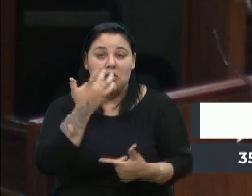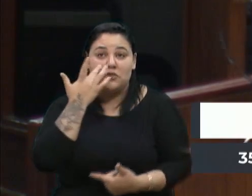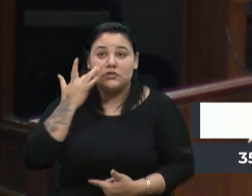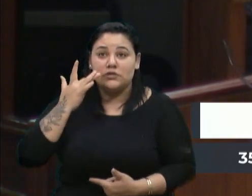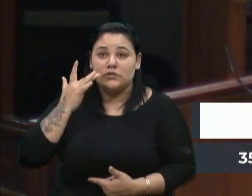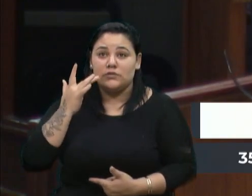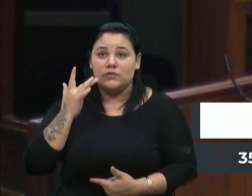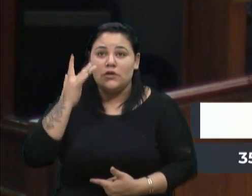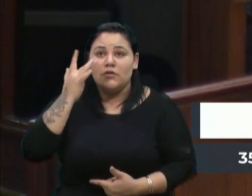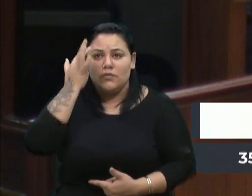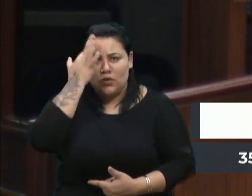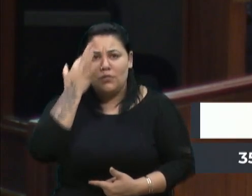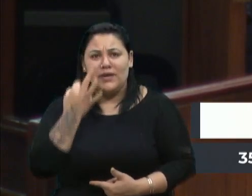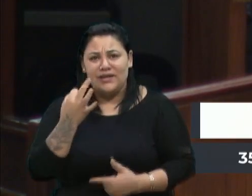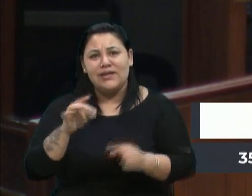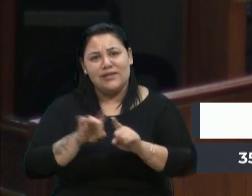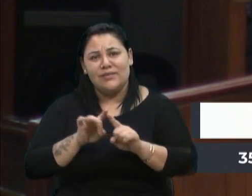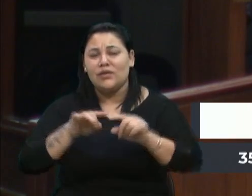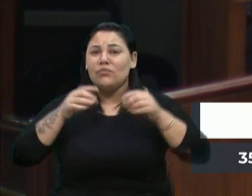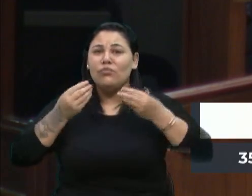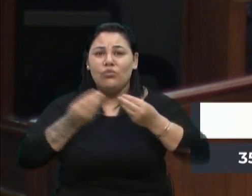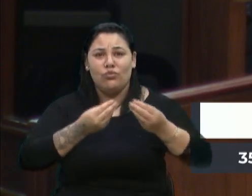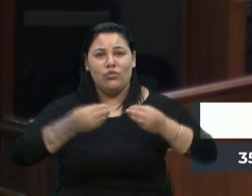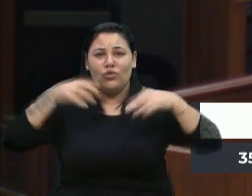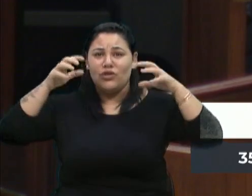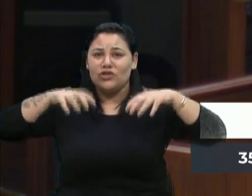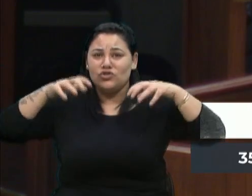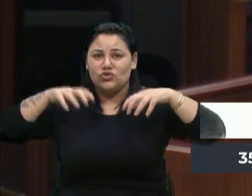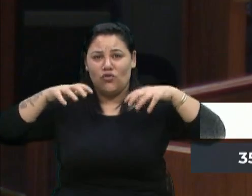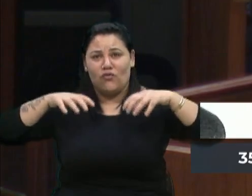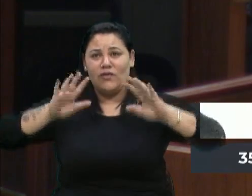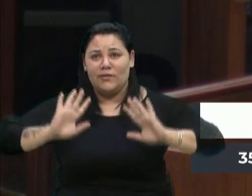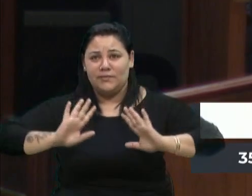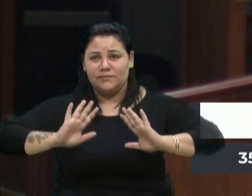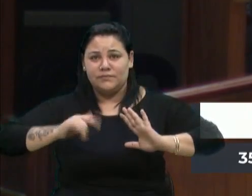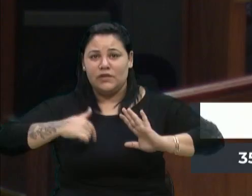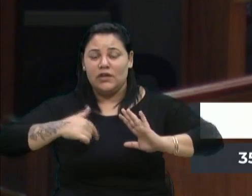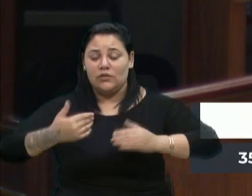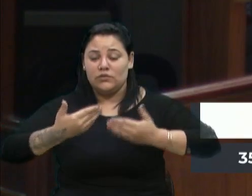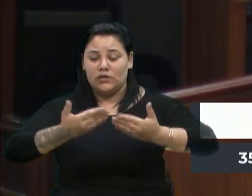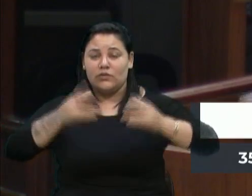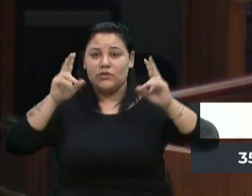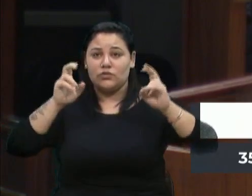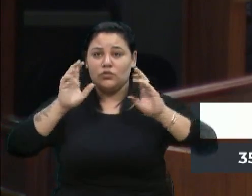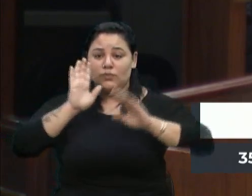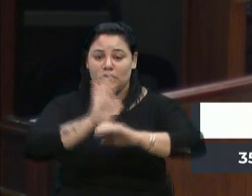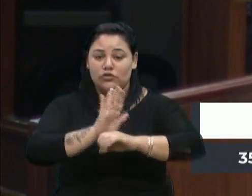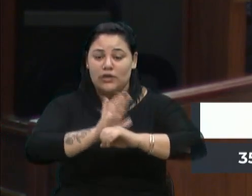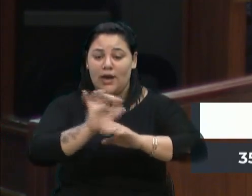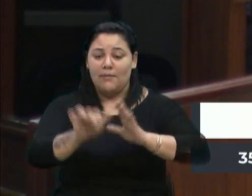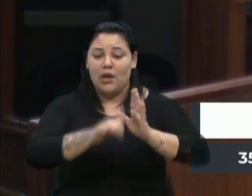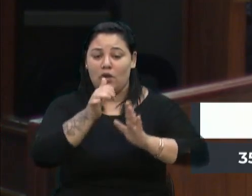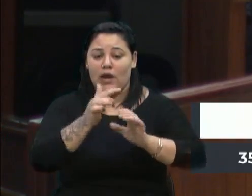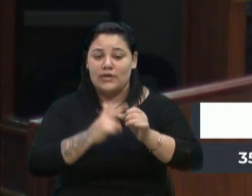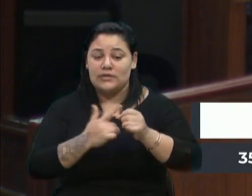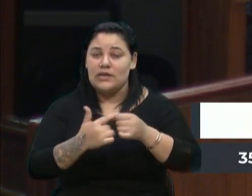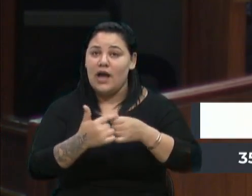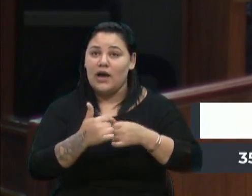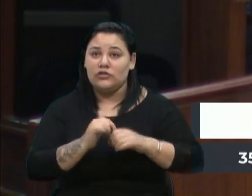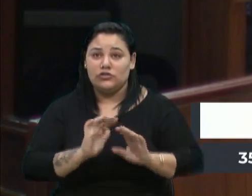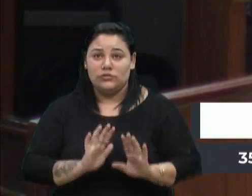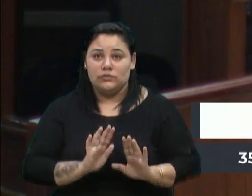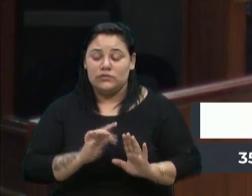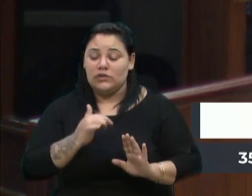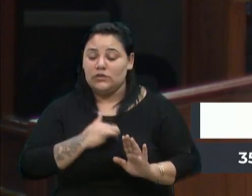compreender que choveu muito também. Eu trago o tema para ajudar a melhorar a cidade. Tá? E eu não estou aqui